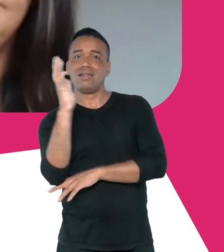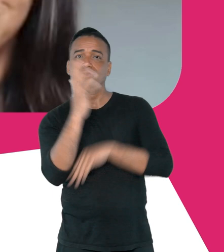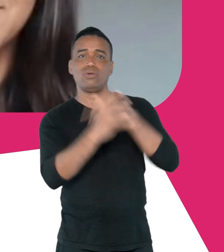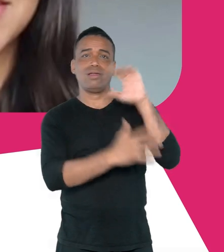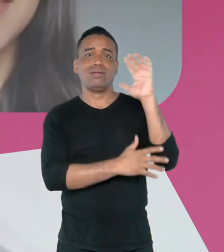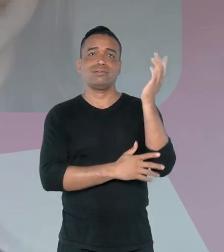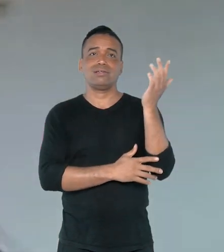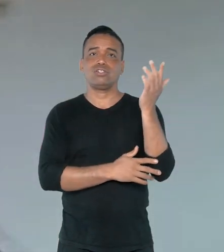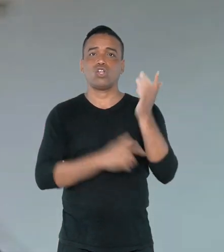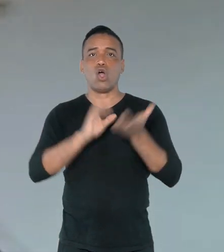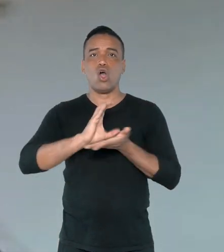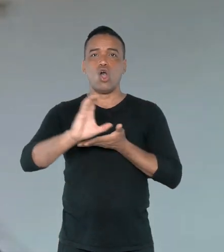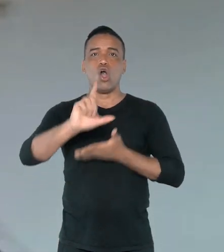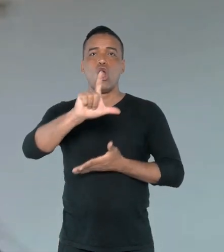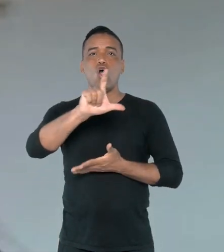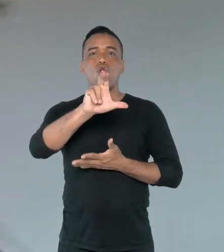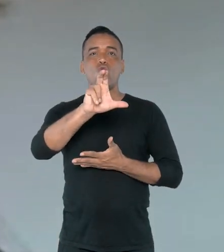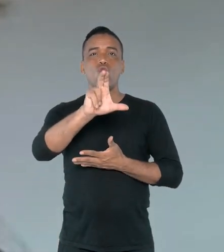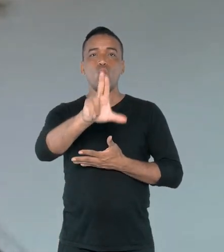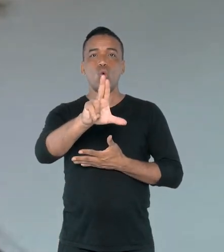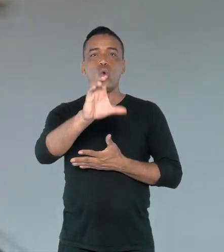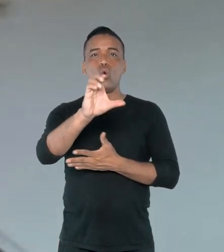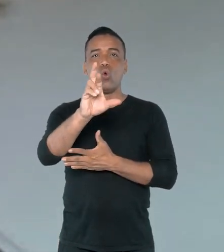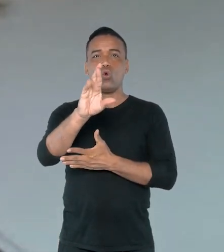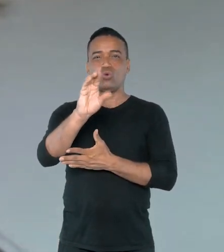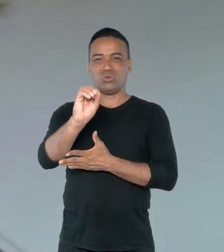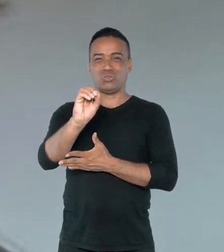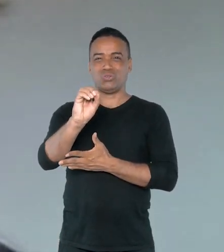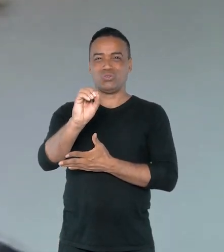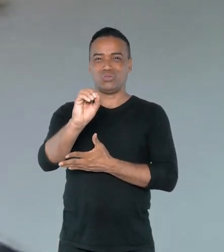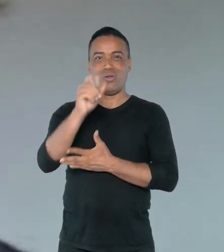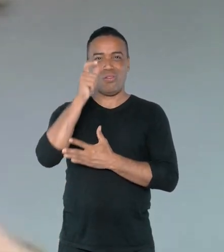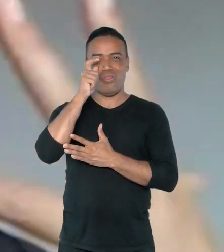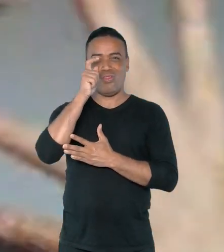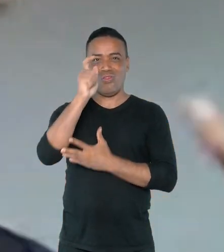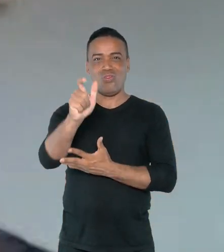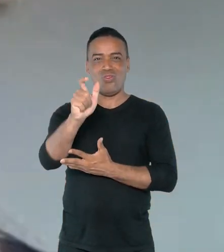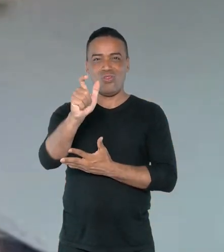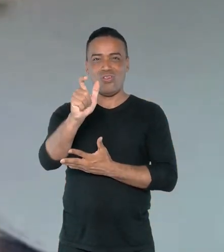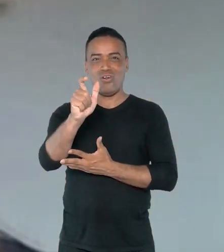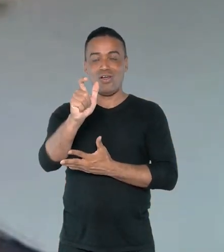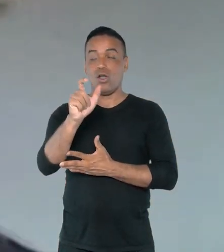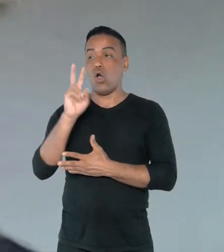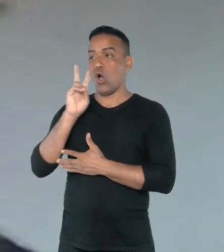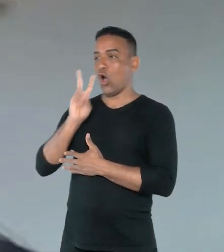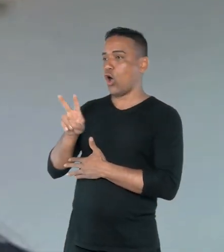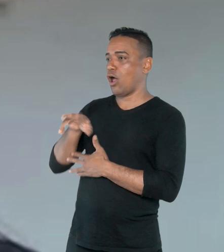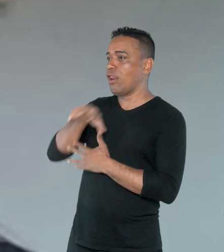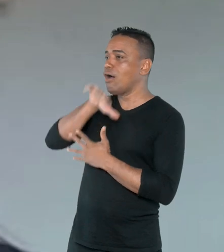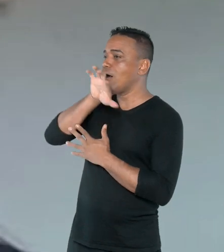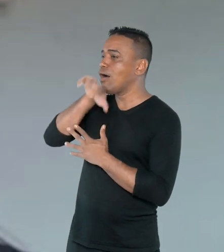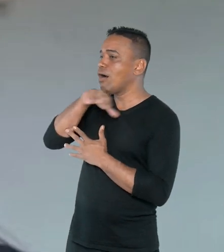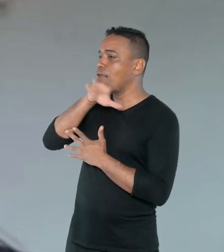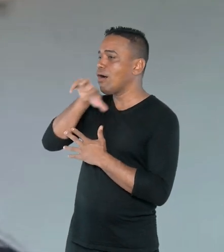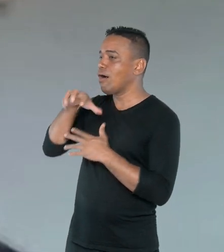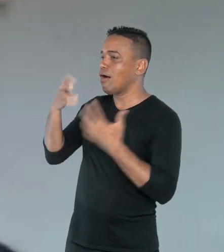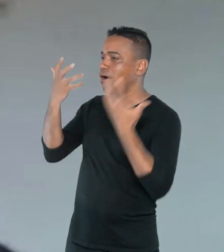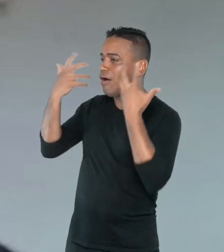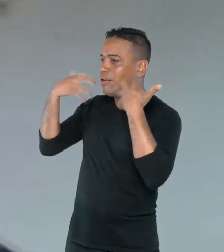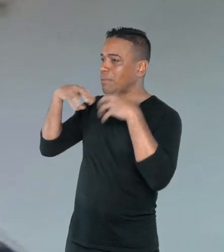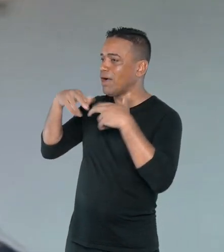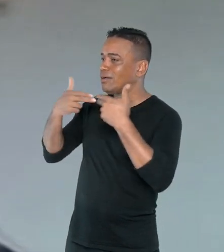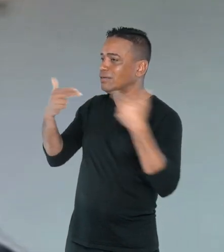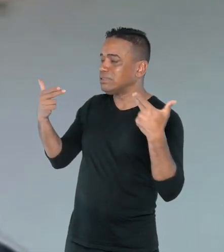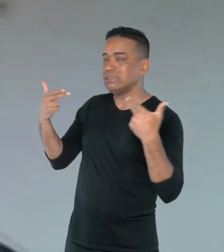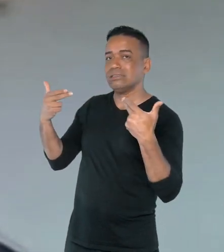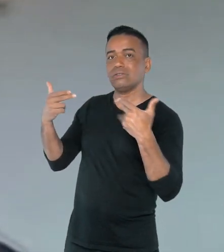recurso, sabe? Começa lá olhando para os animais como se eles